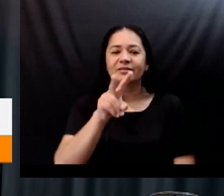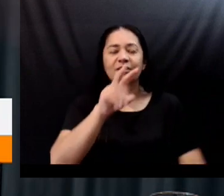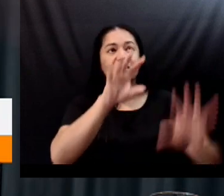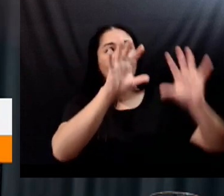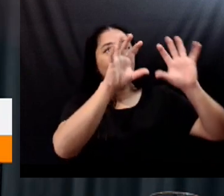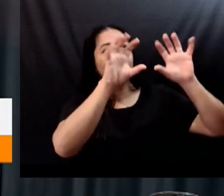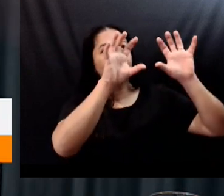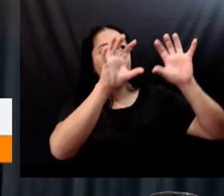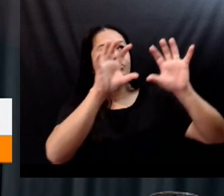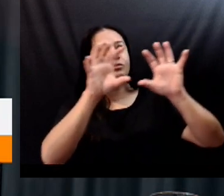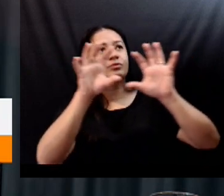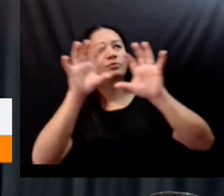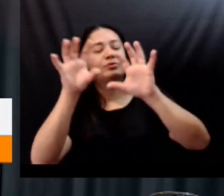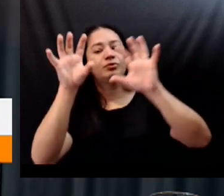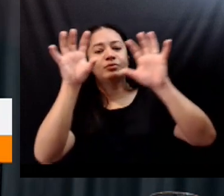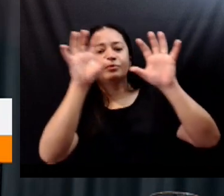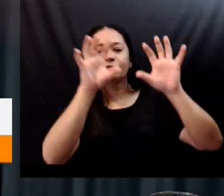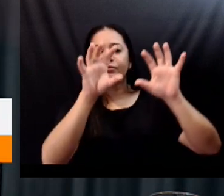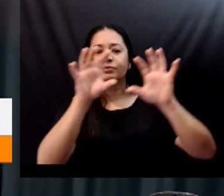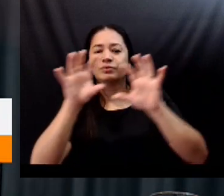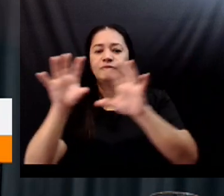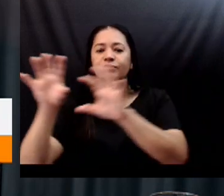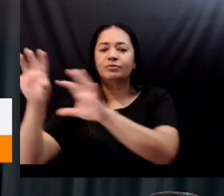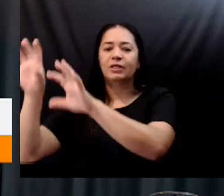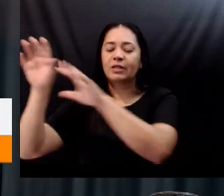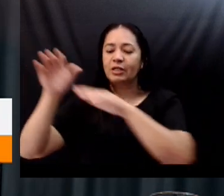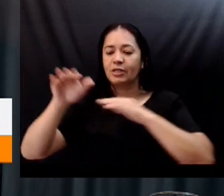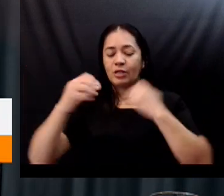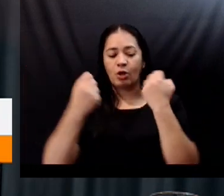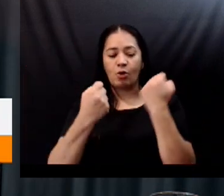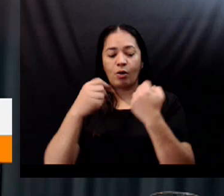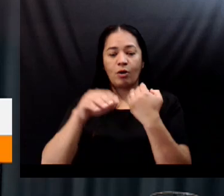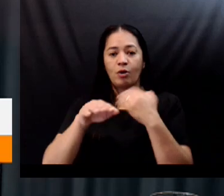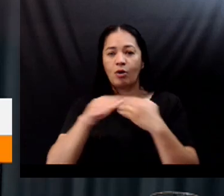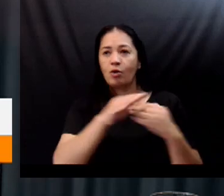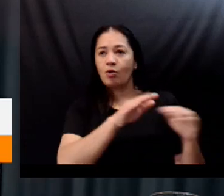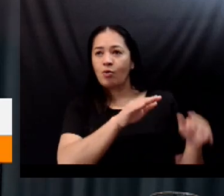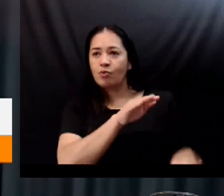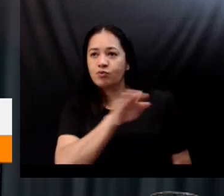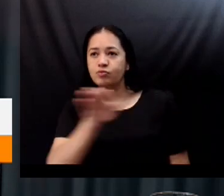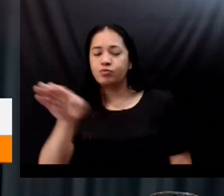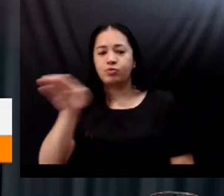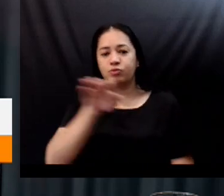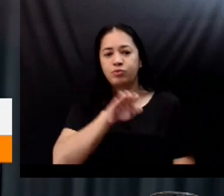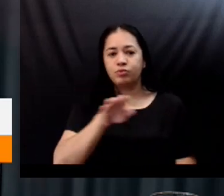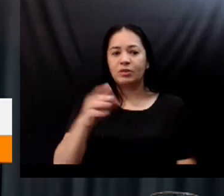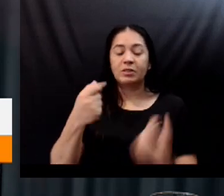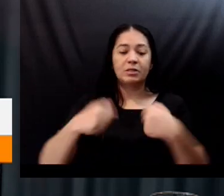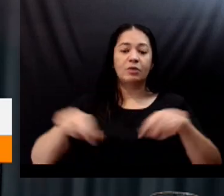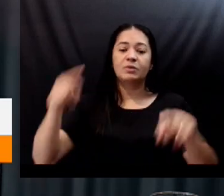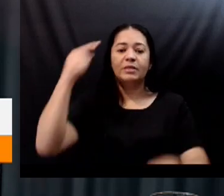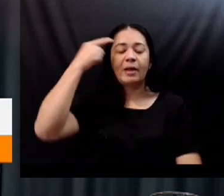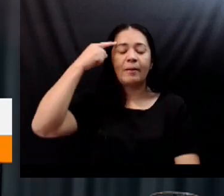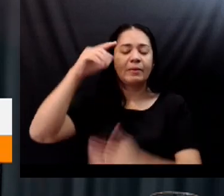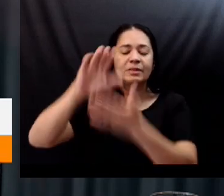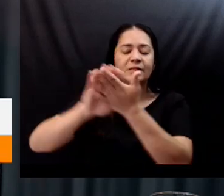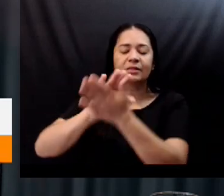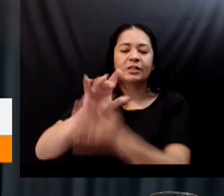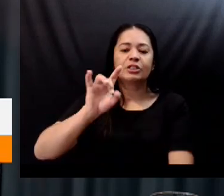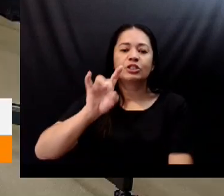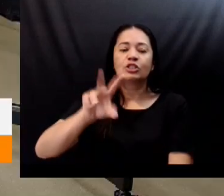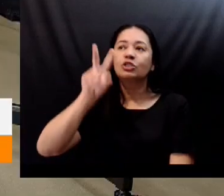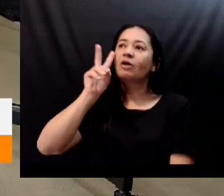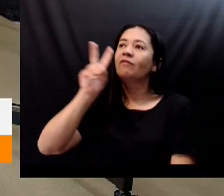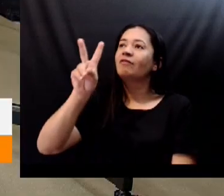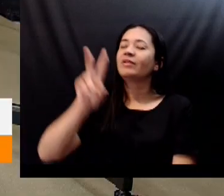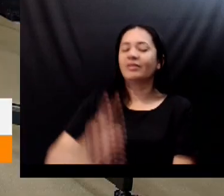carros passar, e não necessariamente você precisa pensar sobre algo. Você só contempla e fica Isso mesmo. observando.